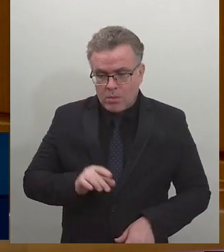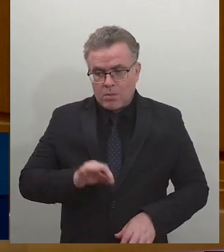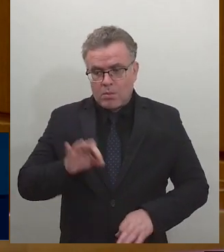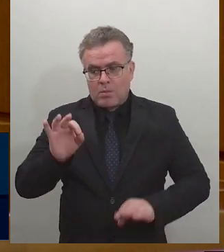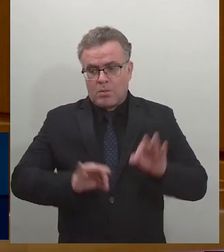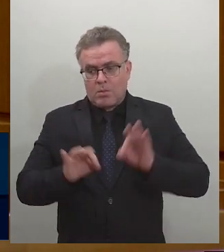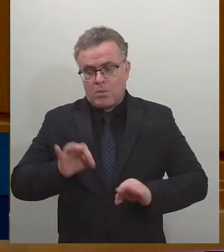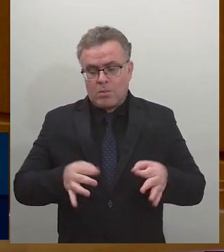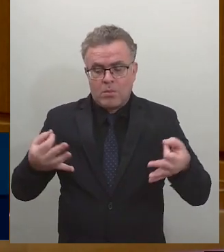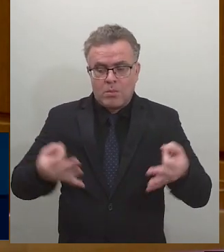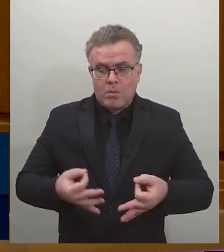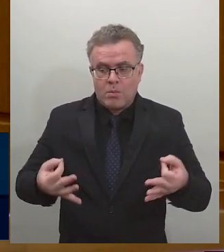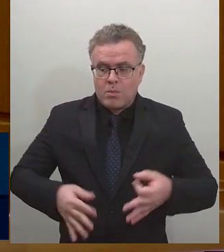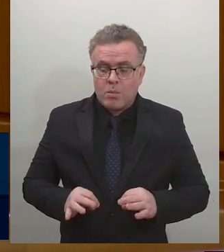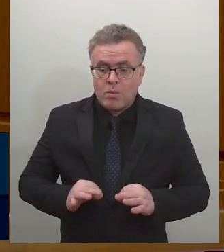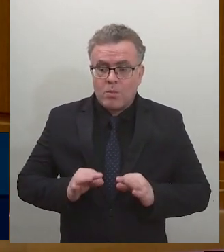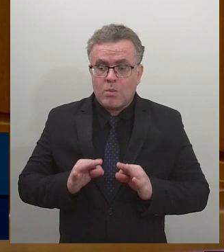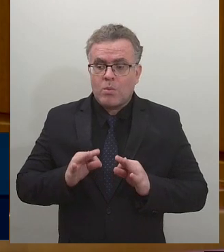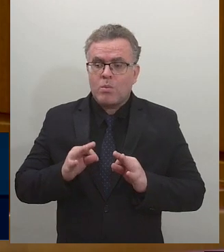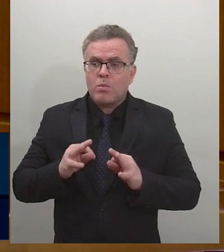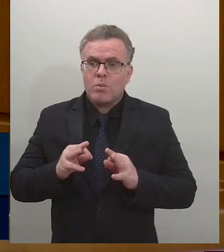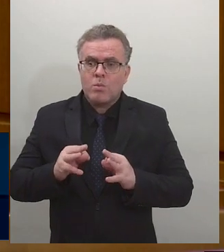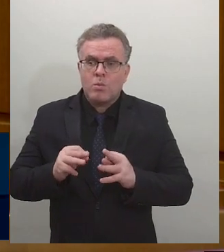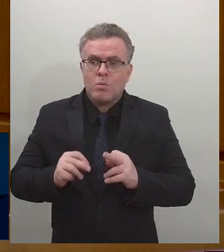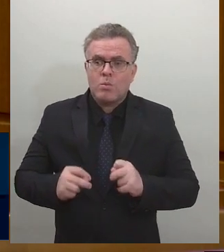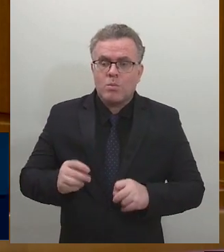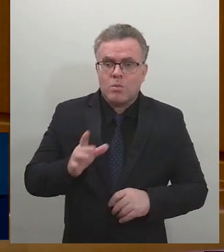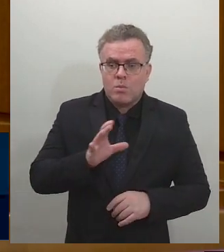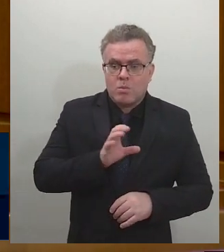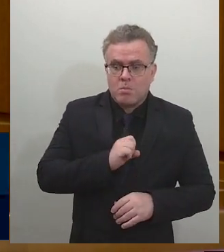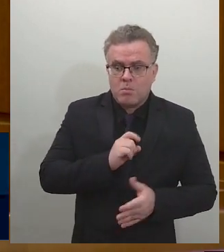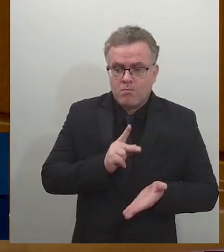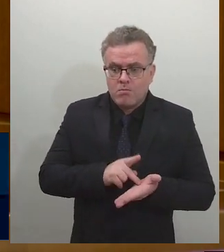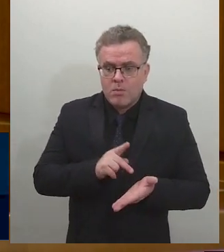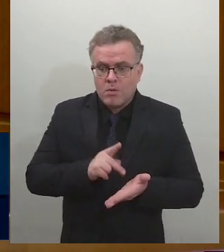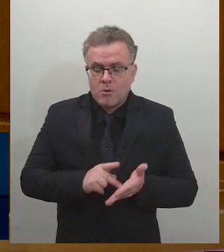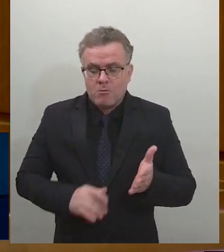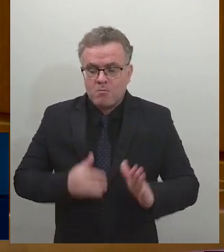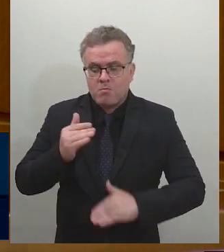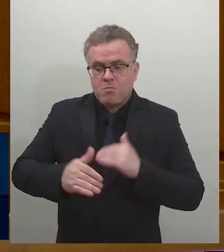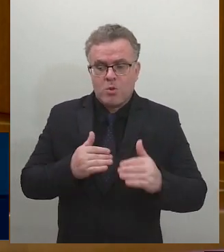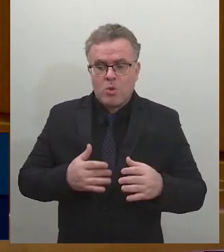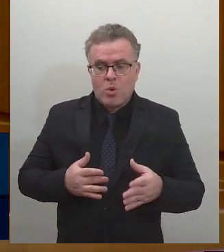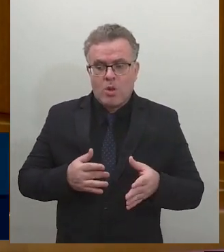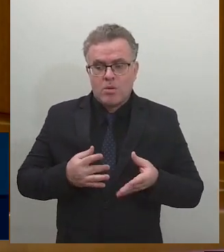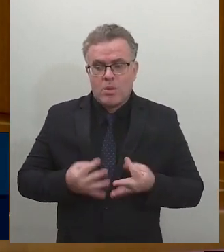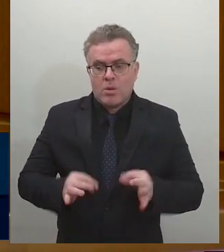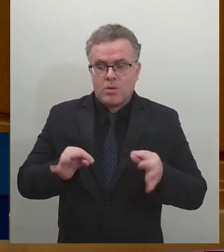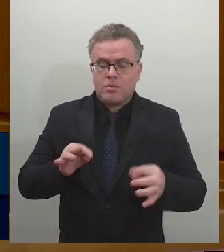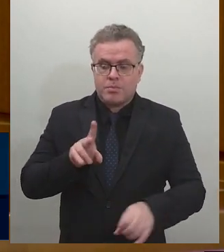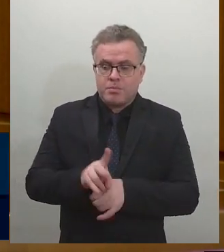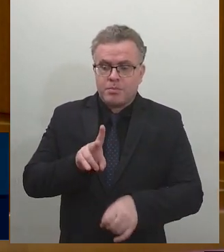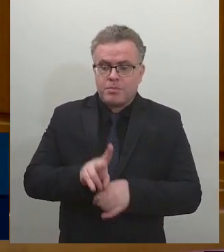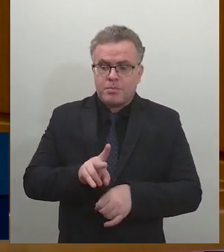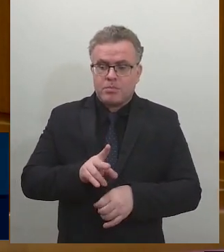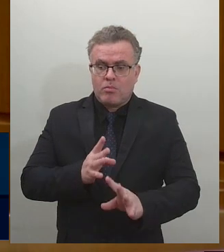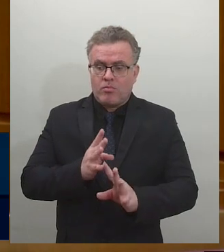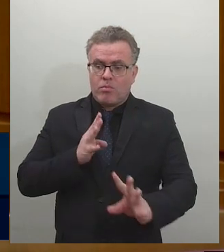técnica, com todo o avanço tecnológico para atender os pacientes do SUS. Eu acho que não tem um